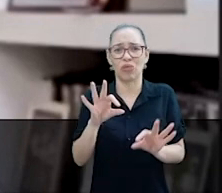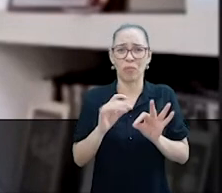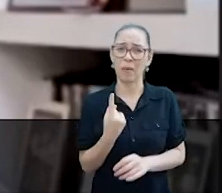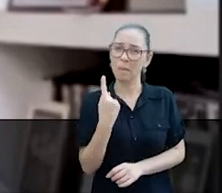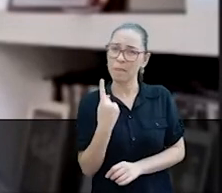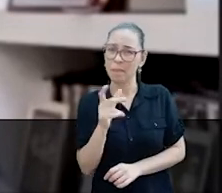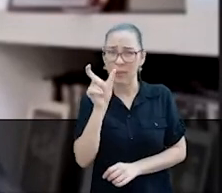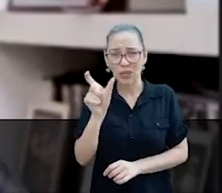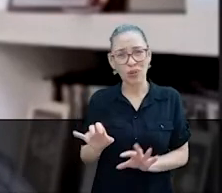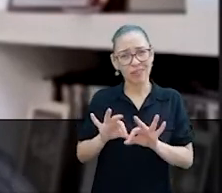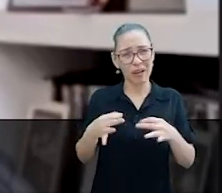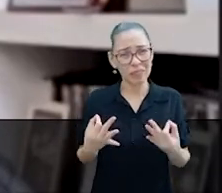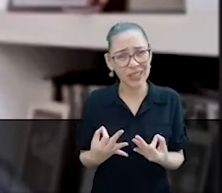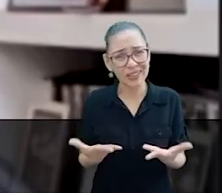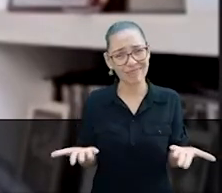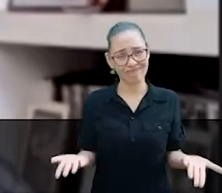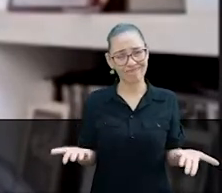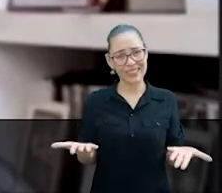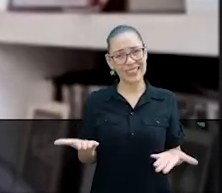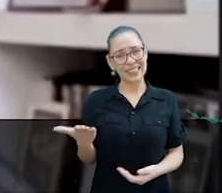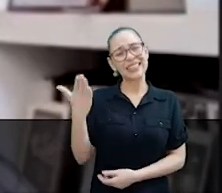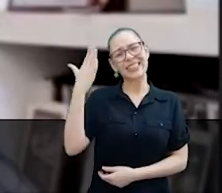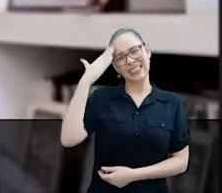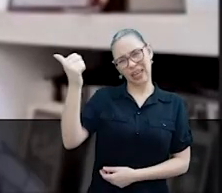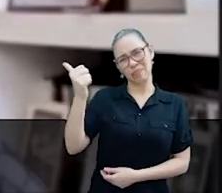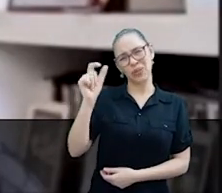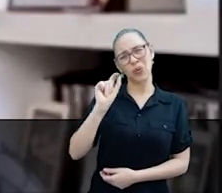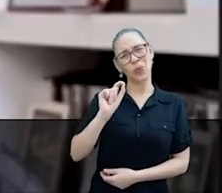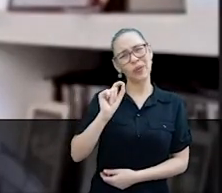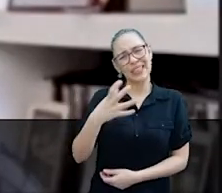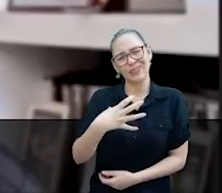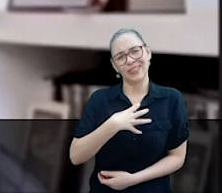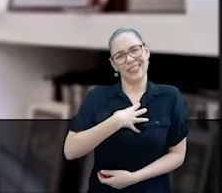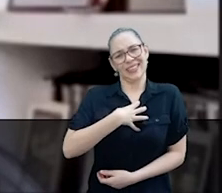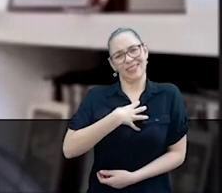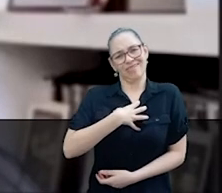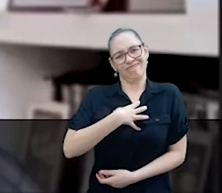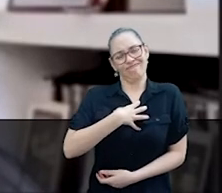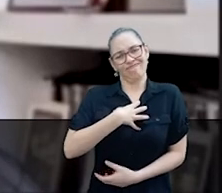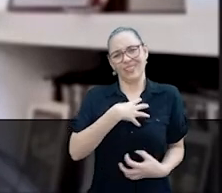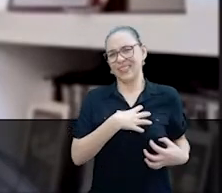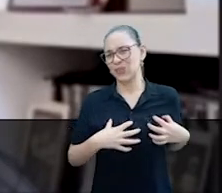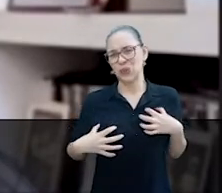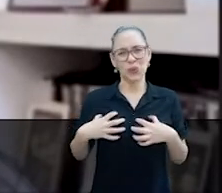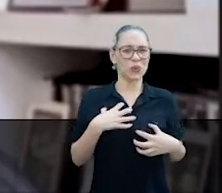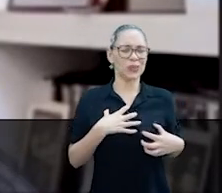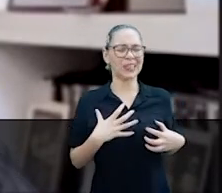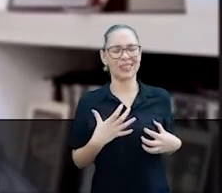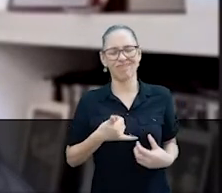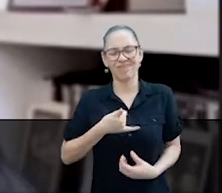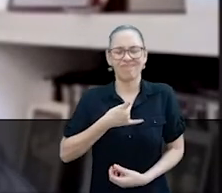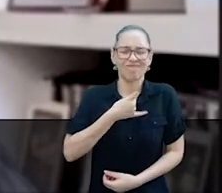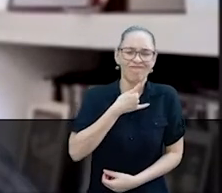né, um assassinato, é que pode avaliar o que isso causa